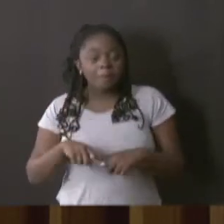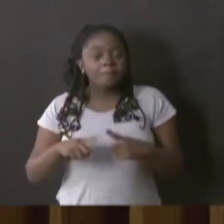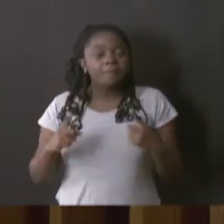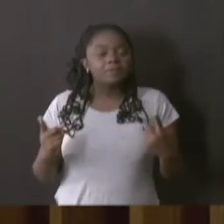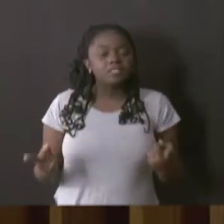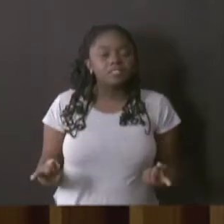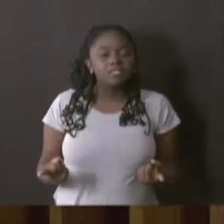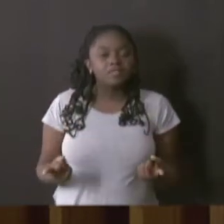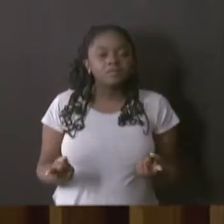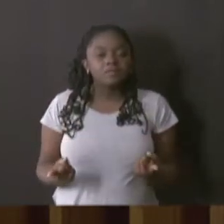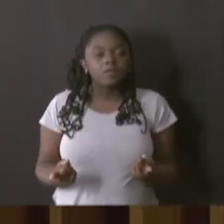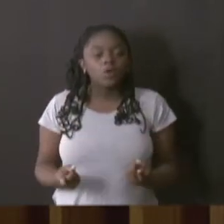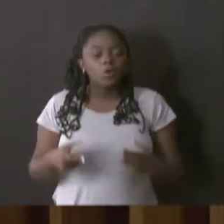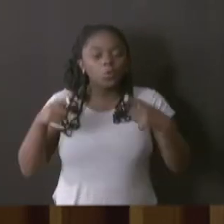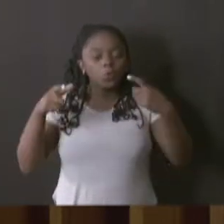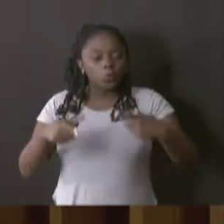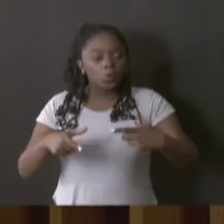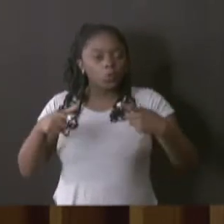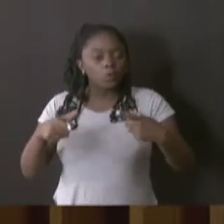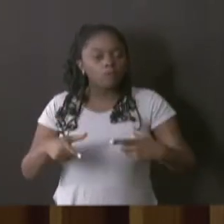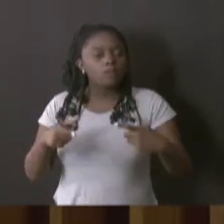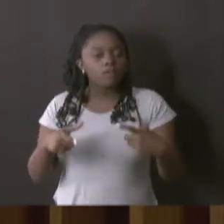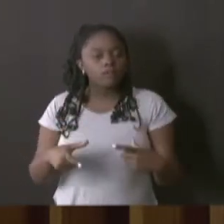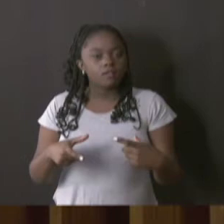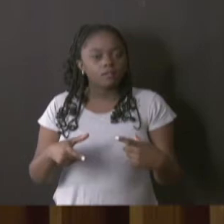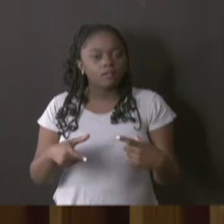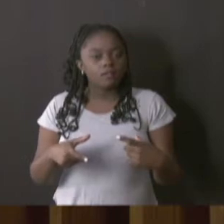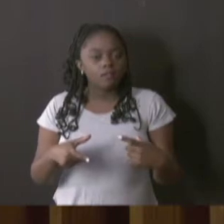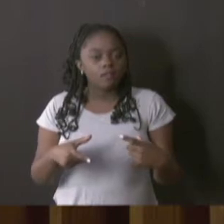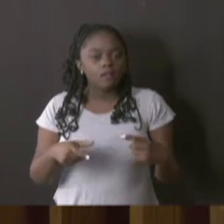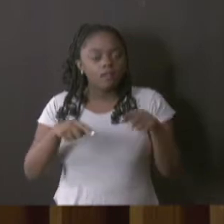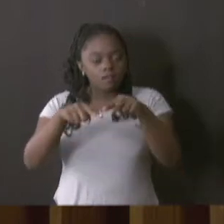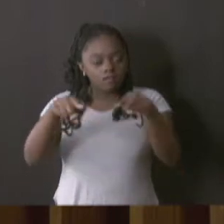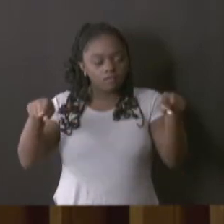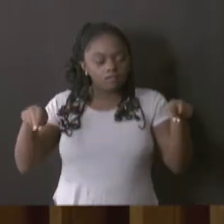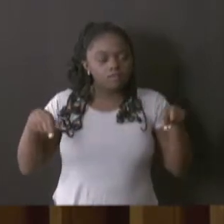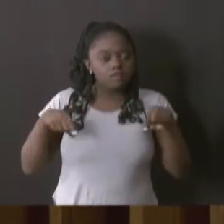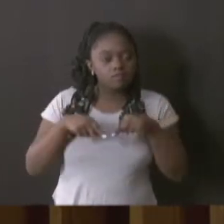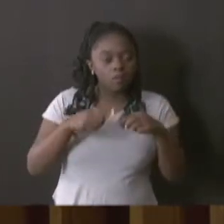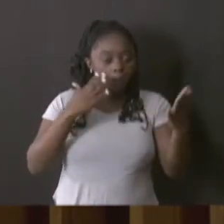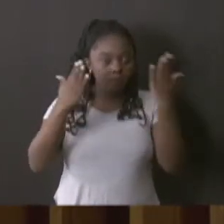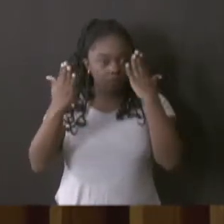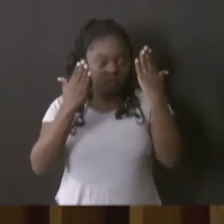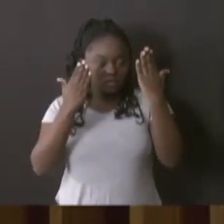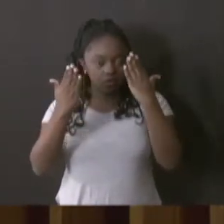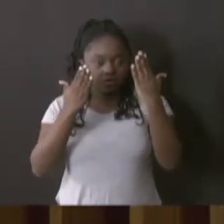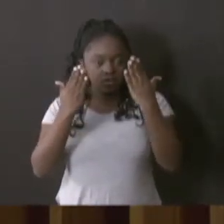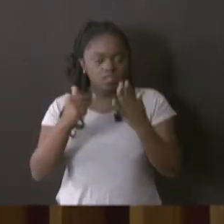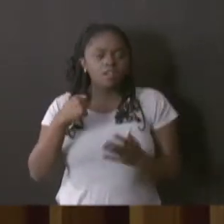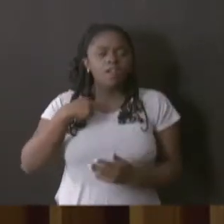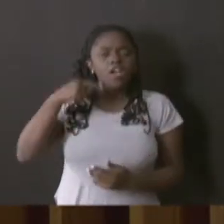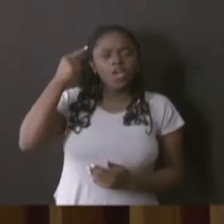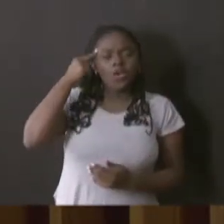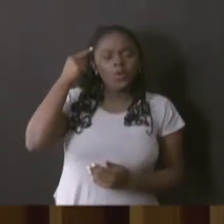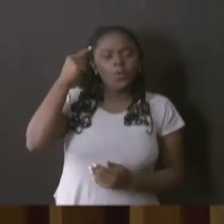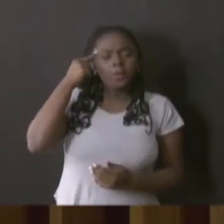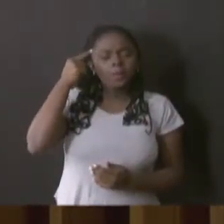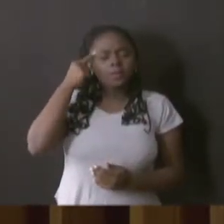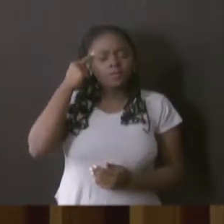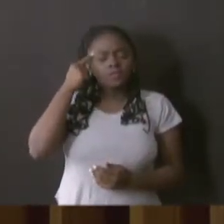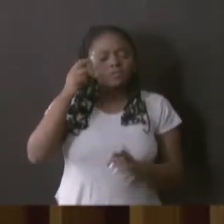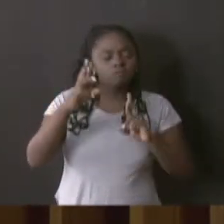de gabinete, de consultório, de psicologia, eu imagino que a